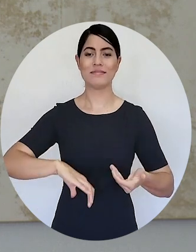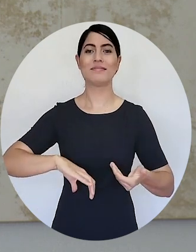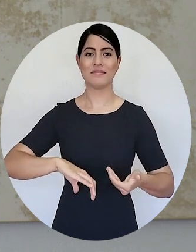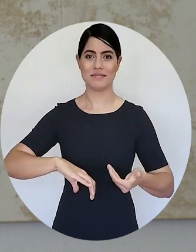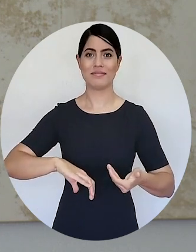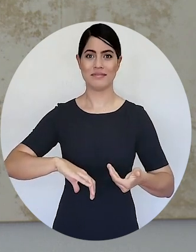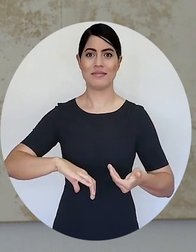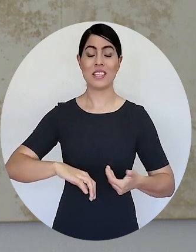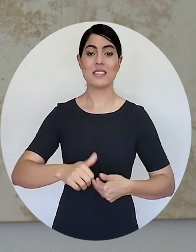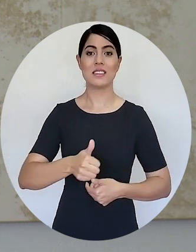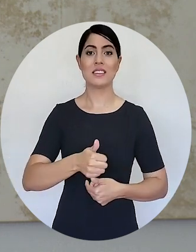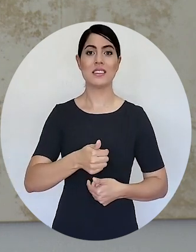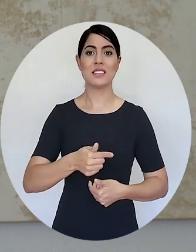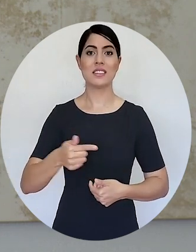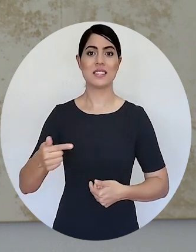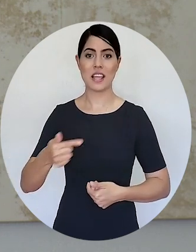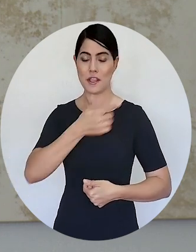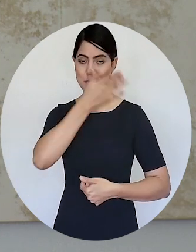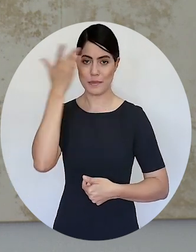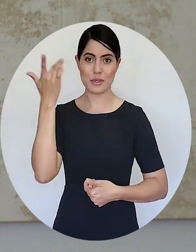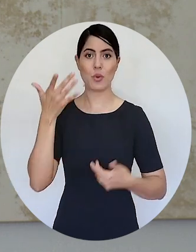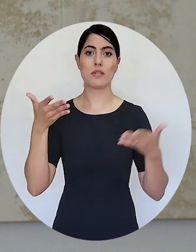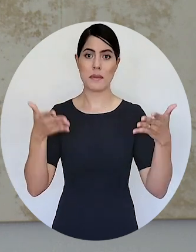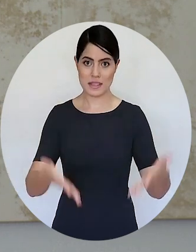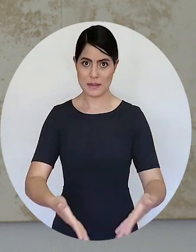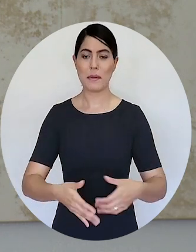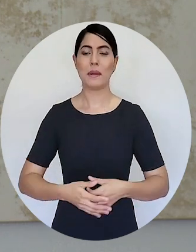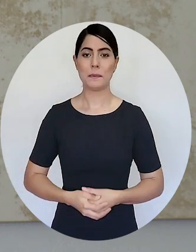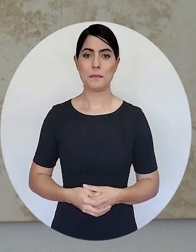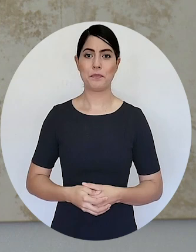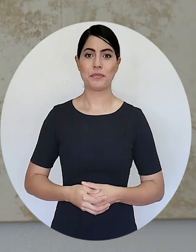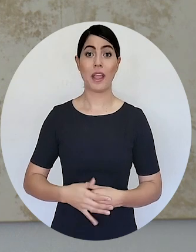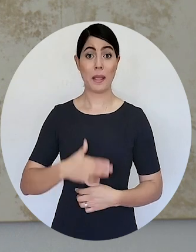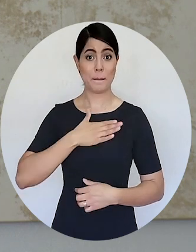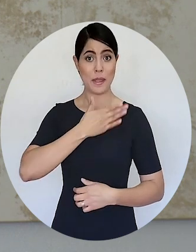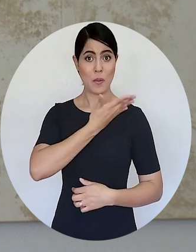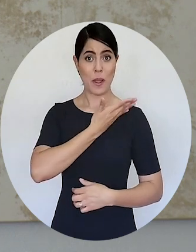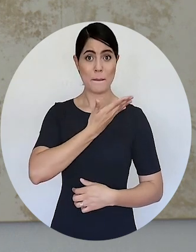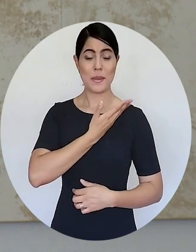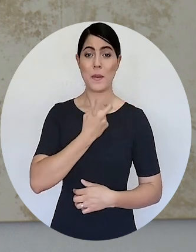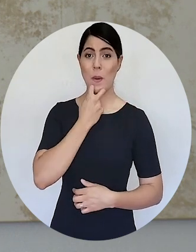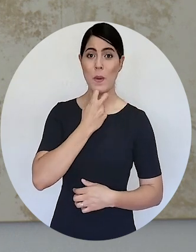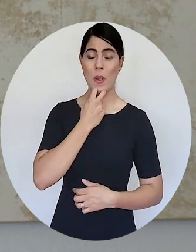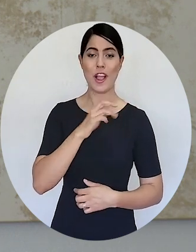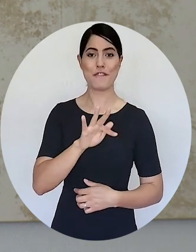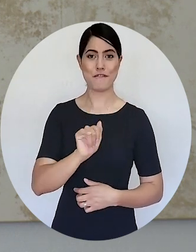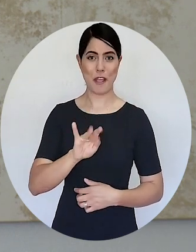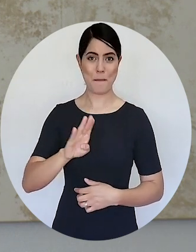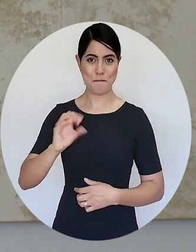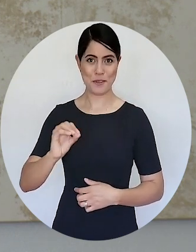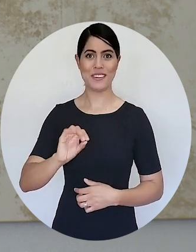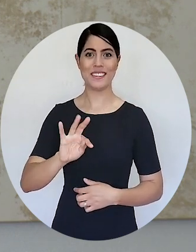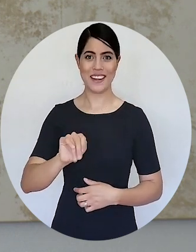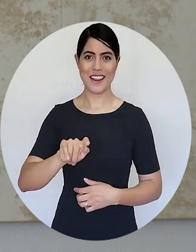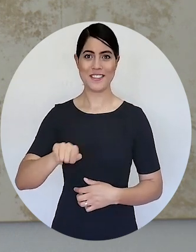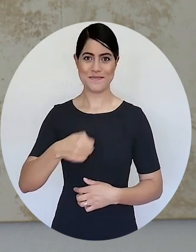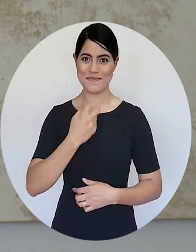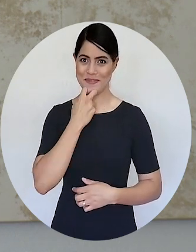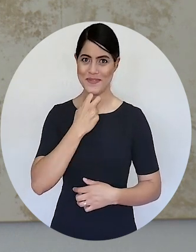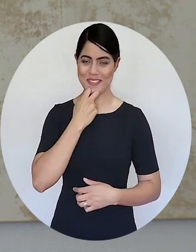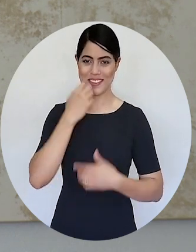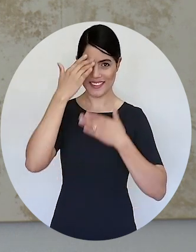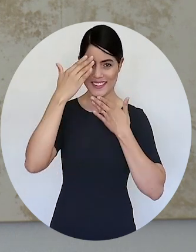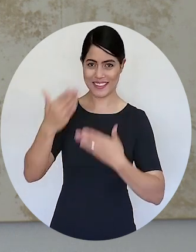177 parlamentares, coordenados pelo meu querido amigo, guerreiro Fábio Tradi. Parabéns a todos, quero